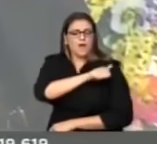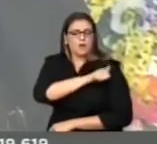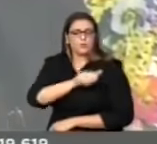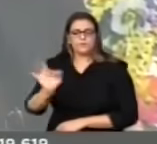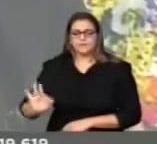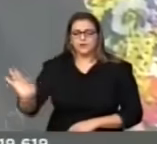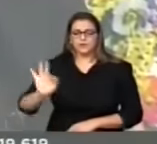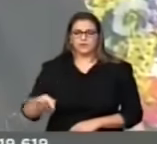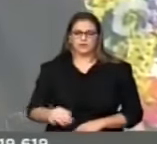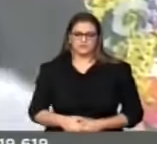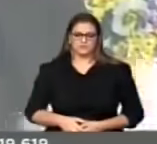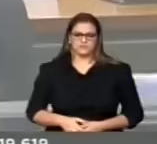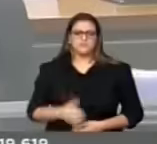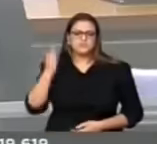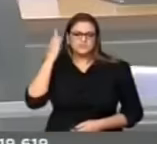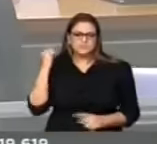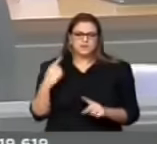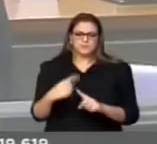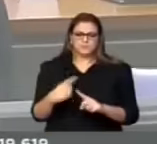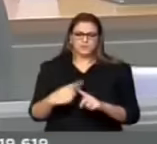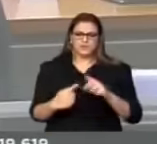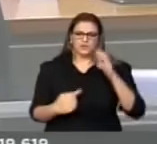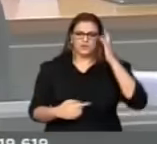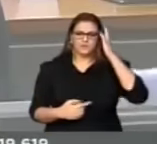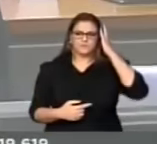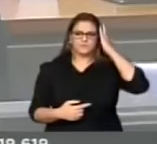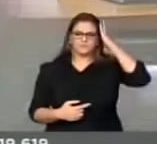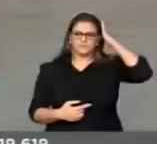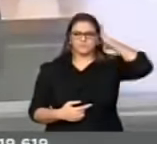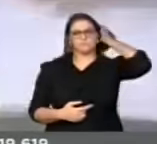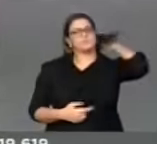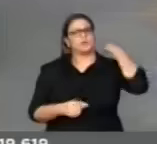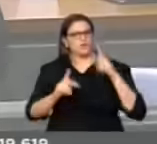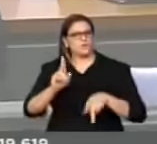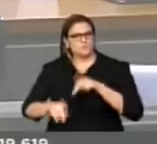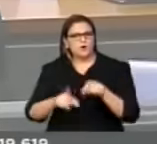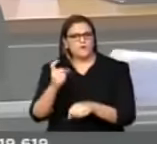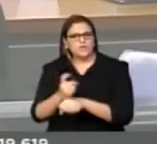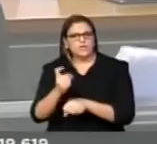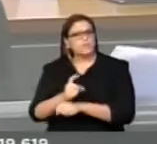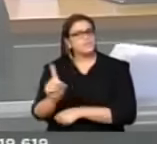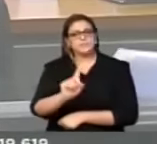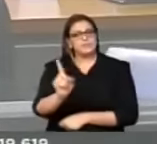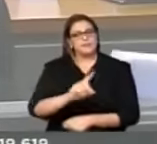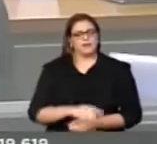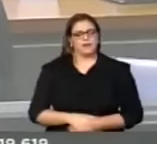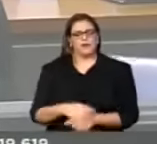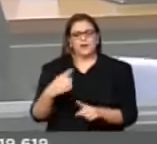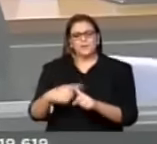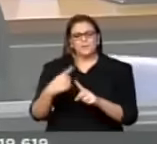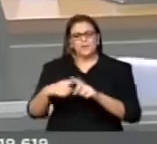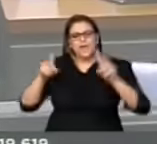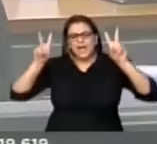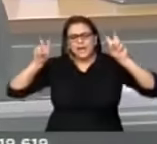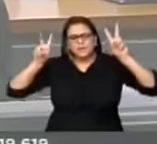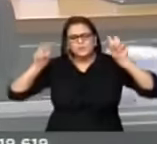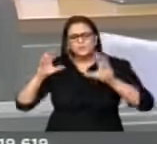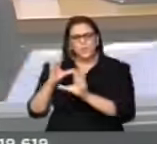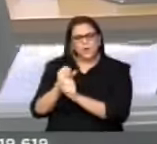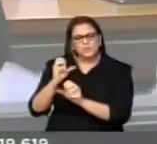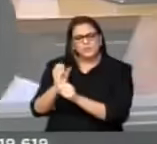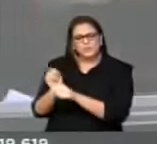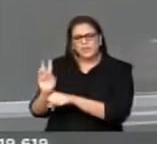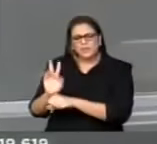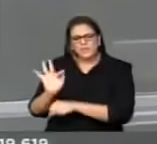quê? É difícil, não é porque o povo não sabe, é ignorante, não. É porque esta questão orçamentária e